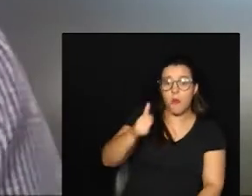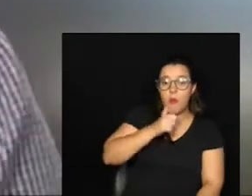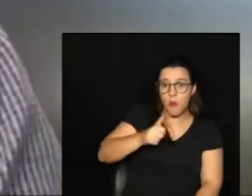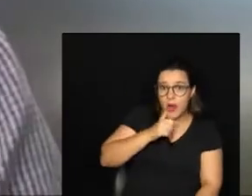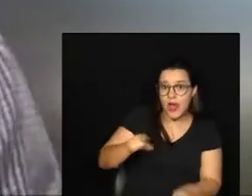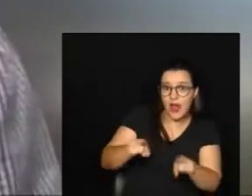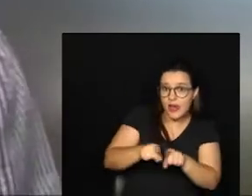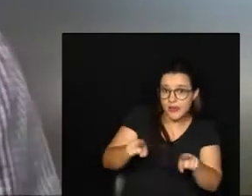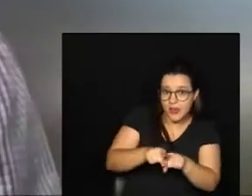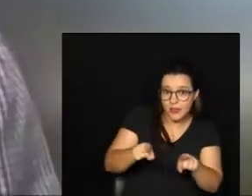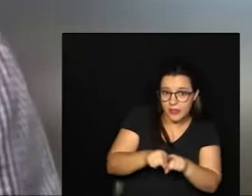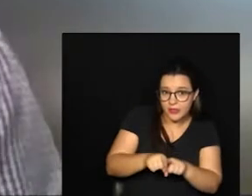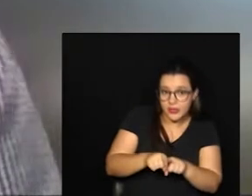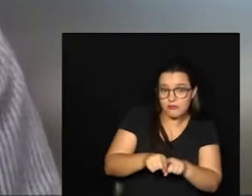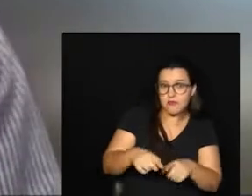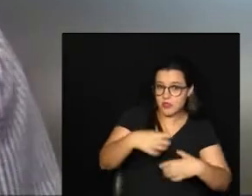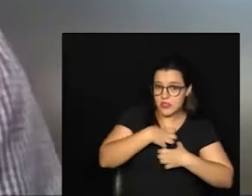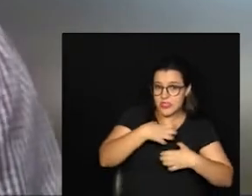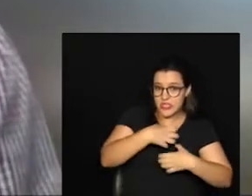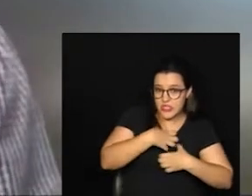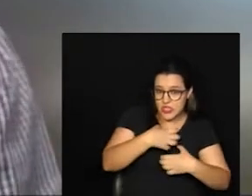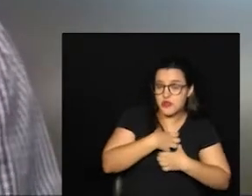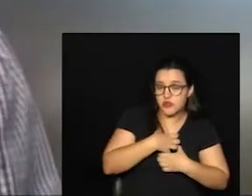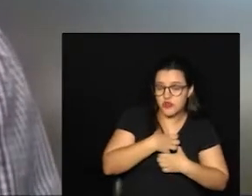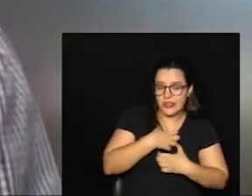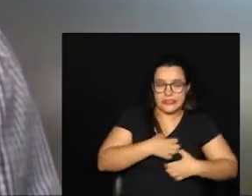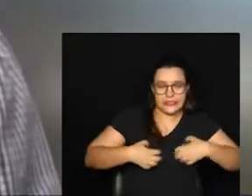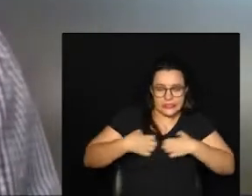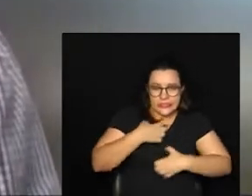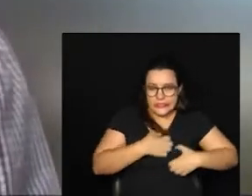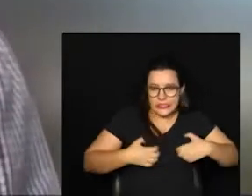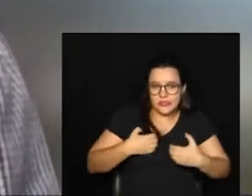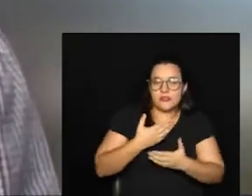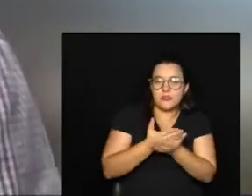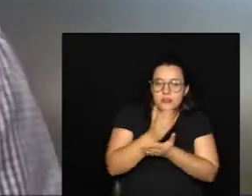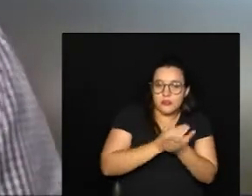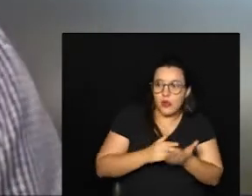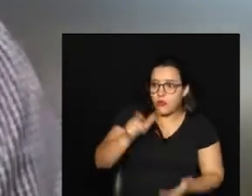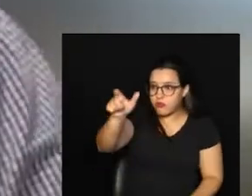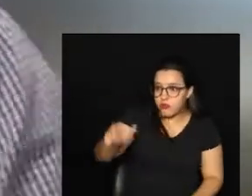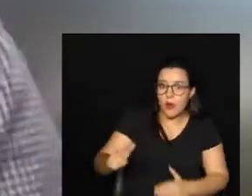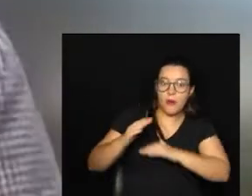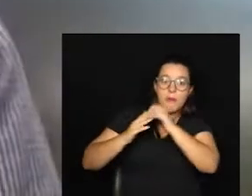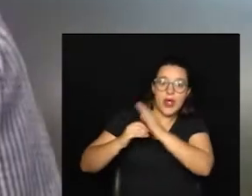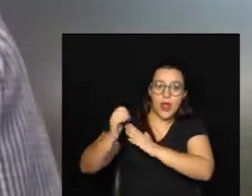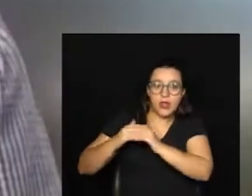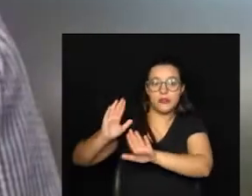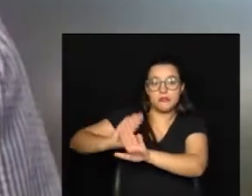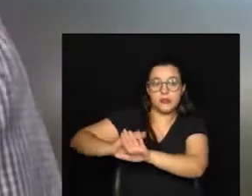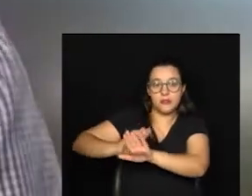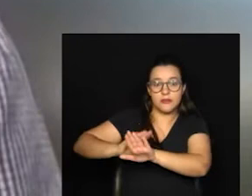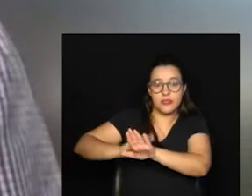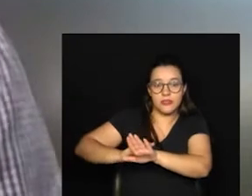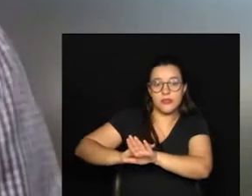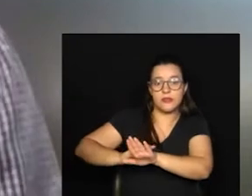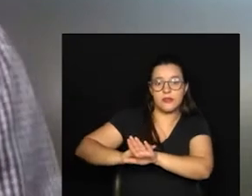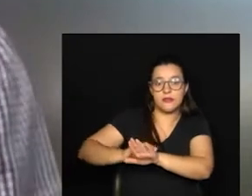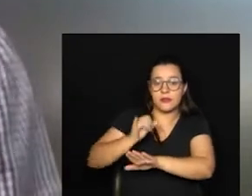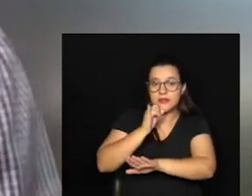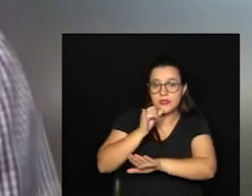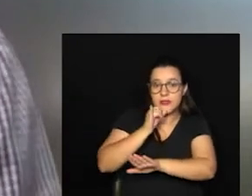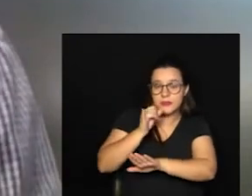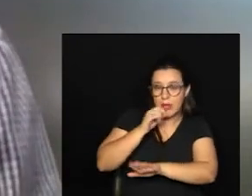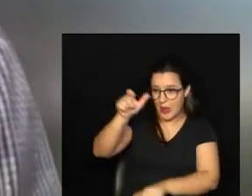um quanto outro podem ser sujeitos ativos desse tipo penal, e consiste no fato de desenvolver